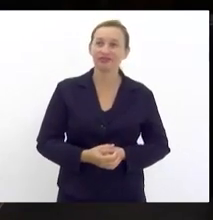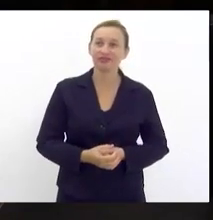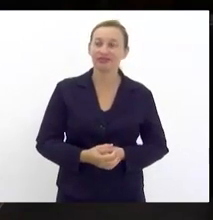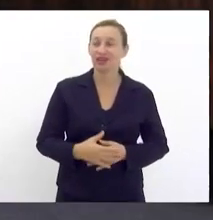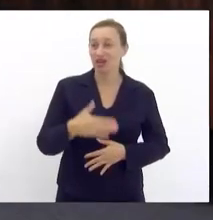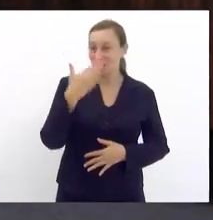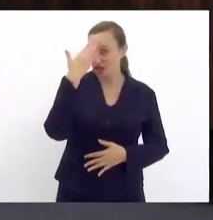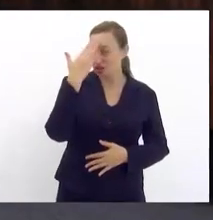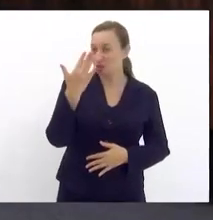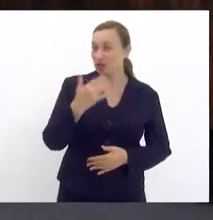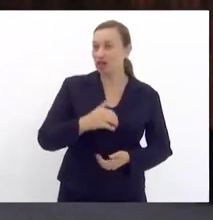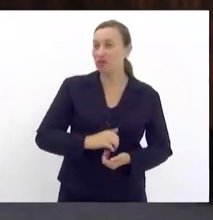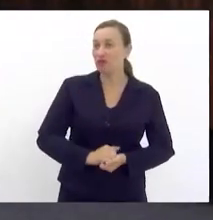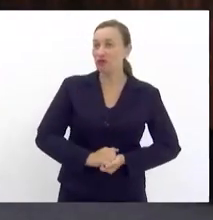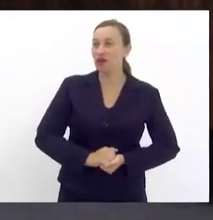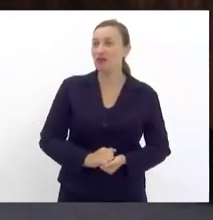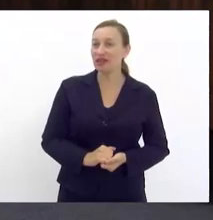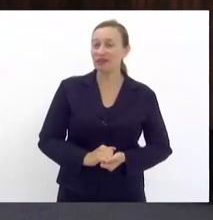obrigado.